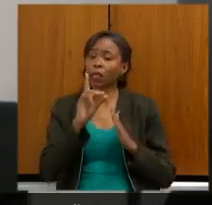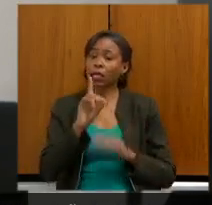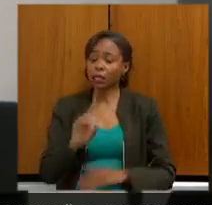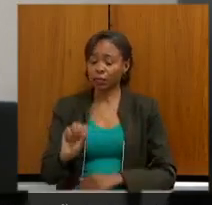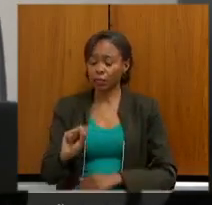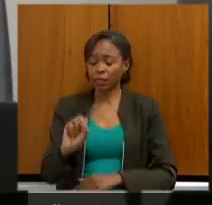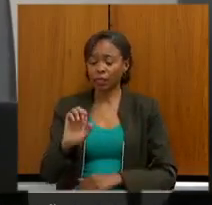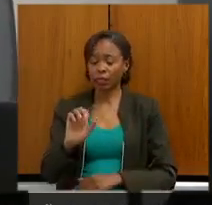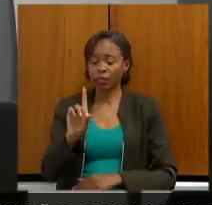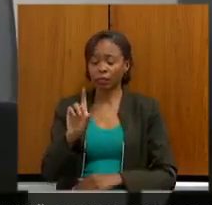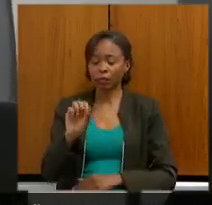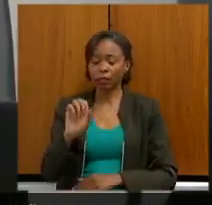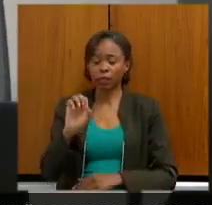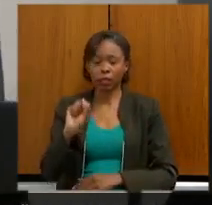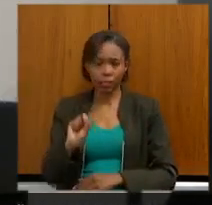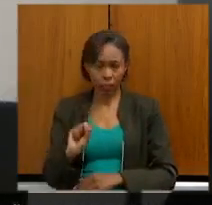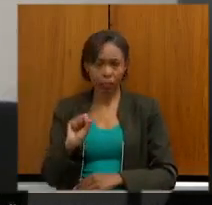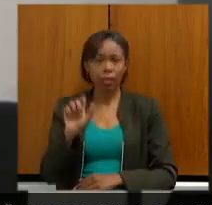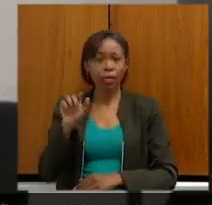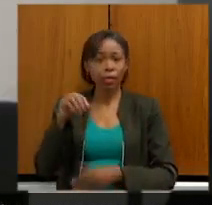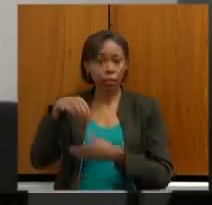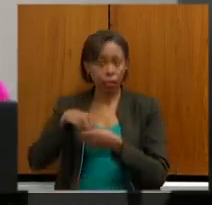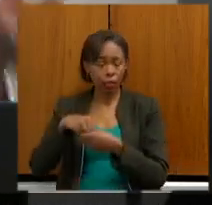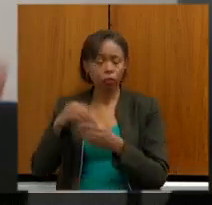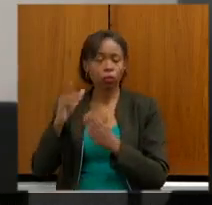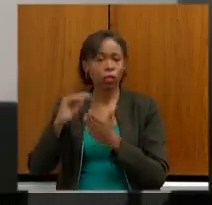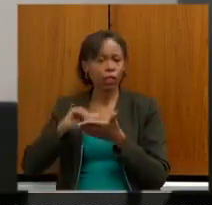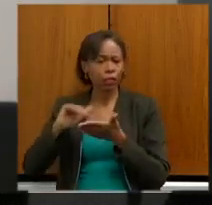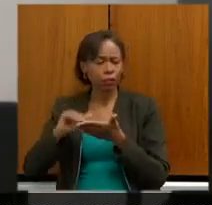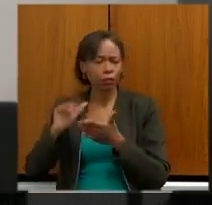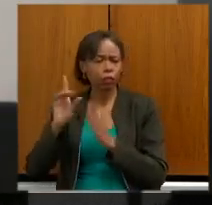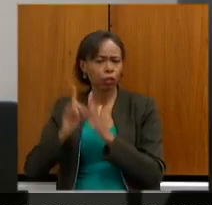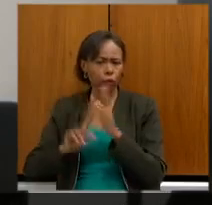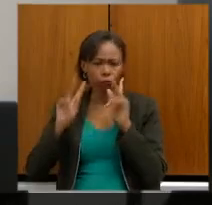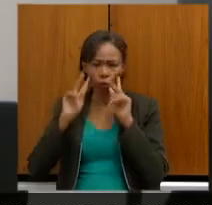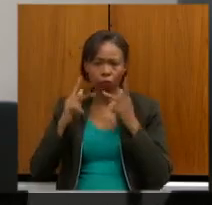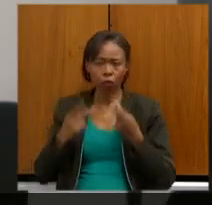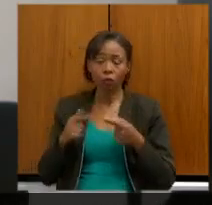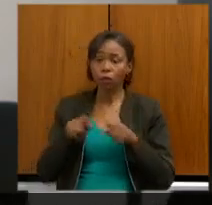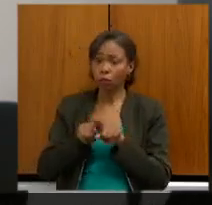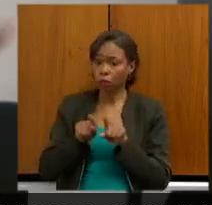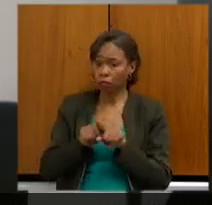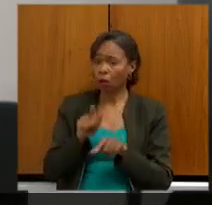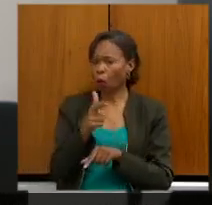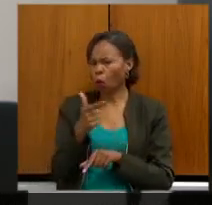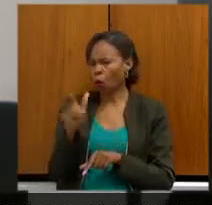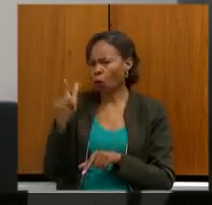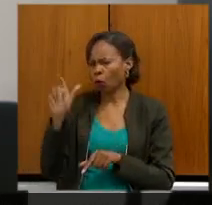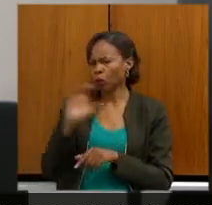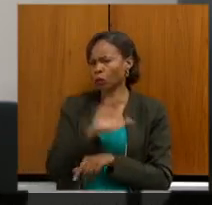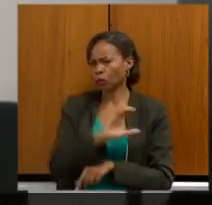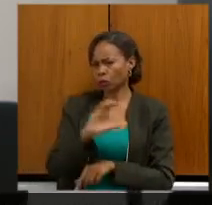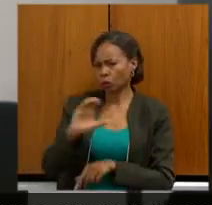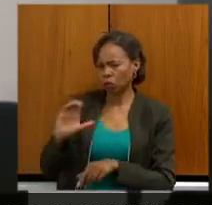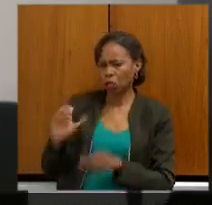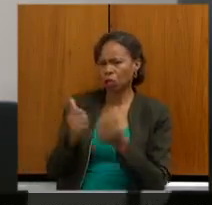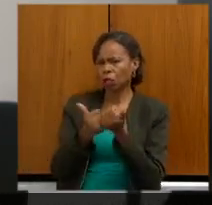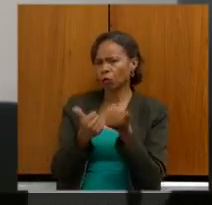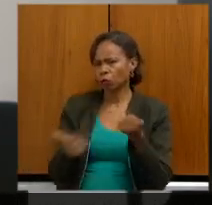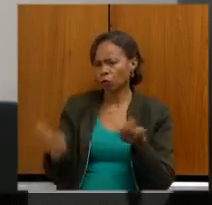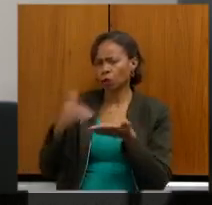edésia onde está a secretaria de direitos humanos tem várias outras coordenadorias subsecretarias